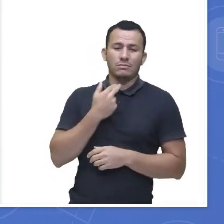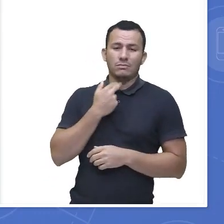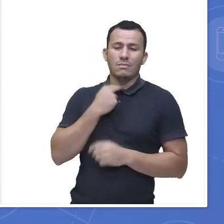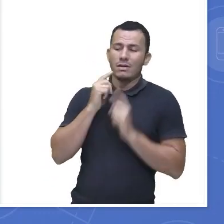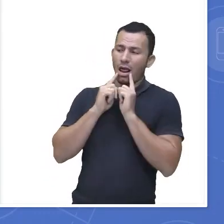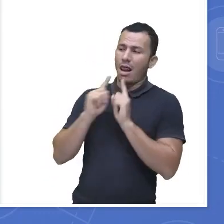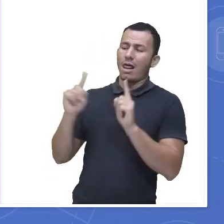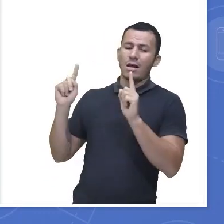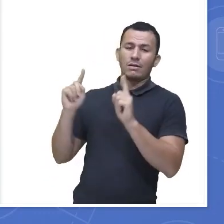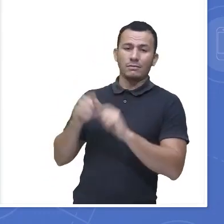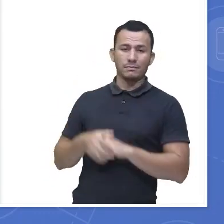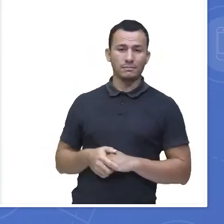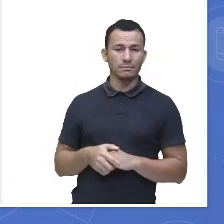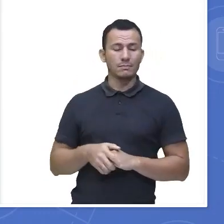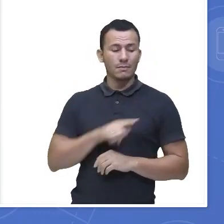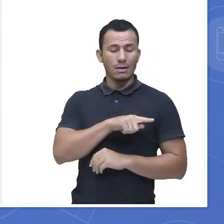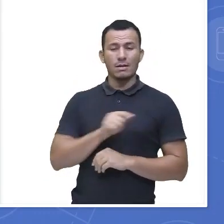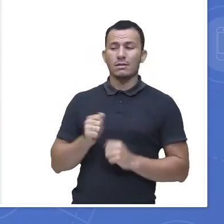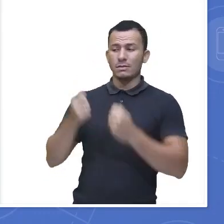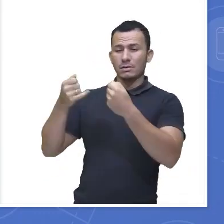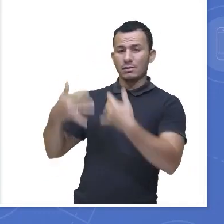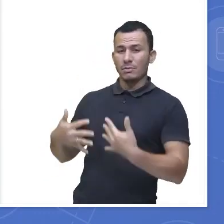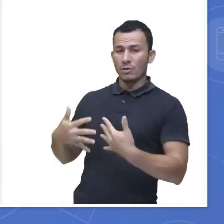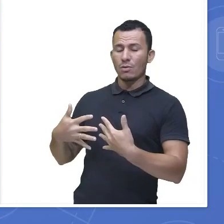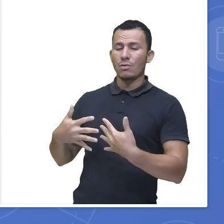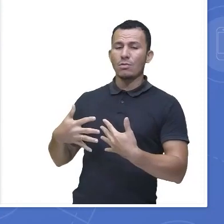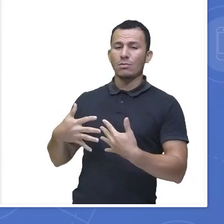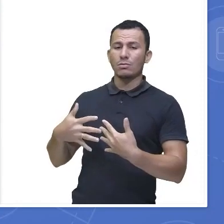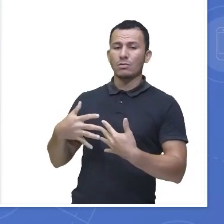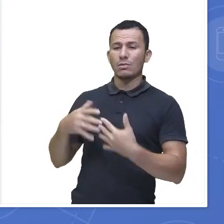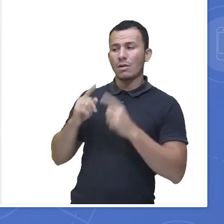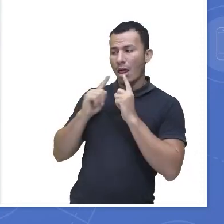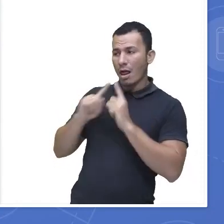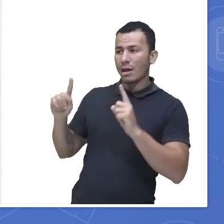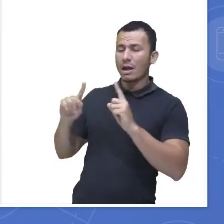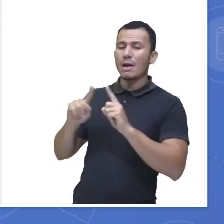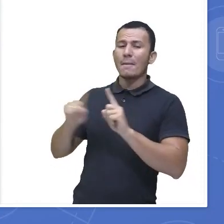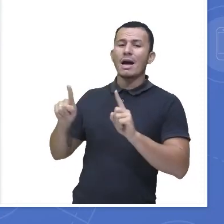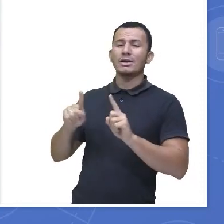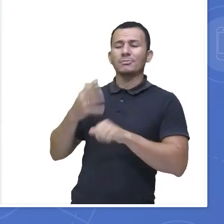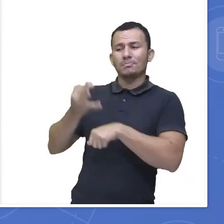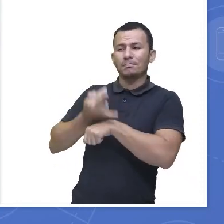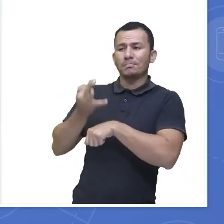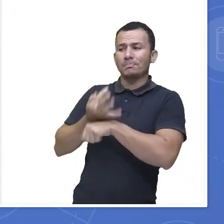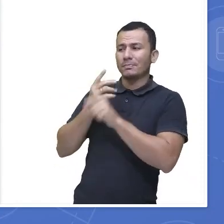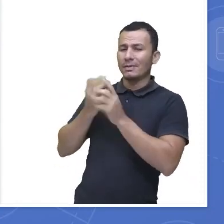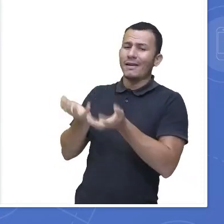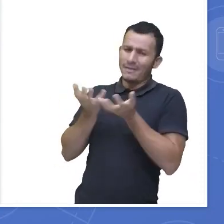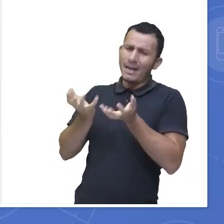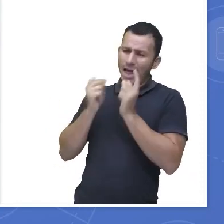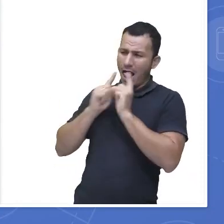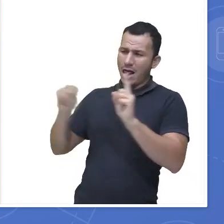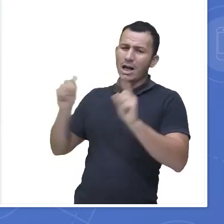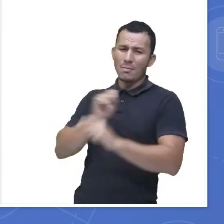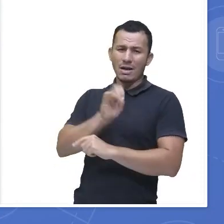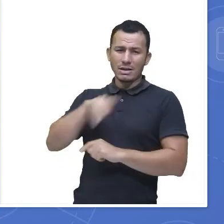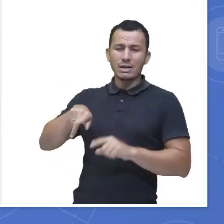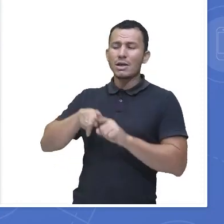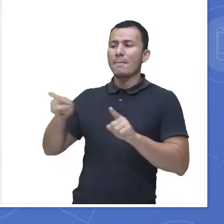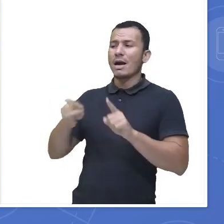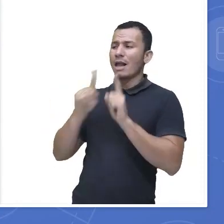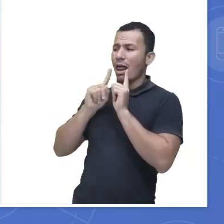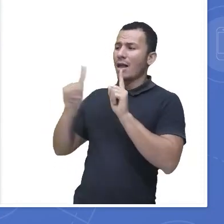o que ele disse uma coisa, mas ele estava pensando outra, ele quer se queixar assim, mas ele não pode, não posso me queixar, porque que não pode, porque tem